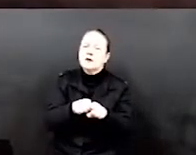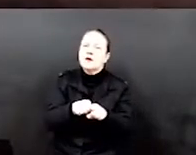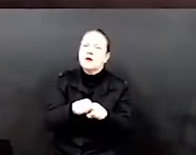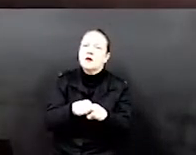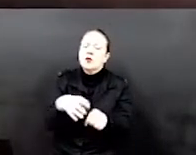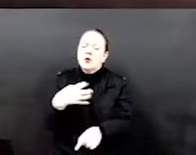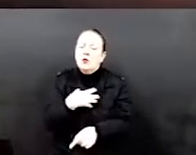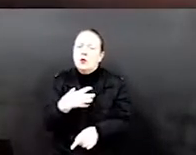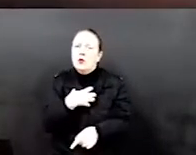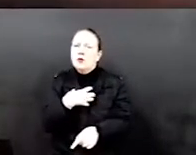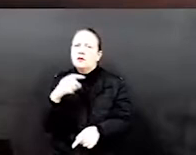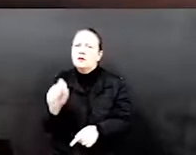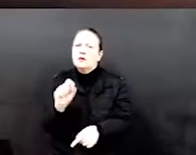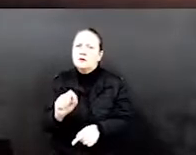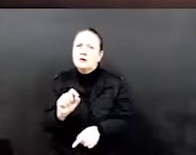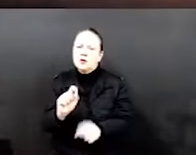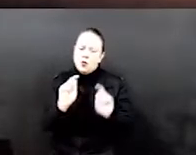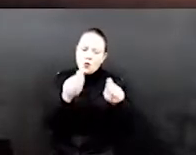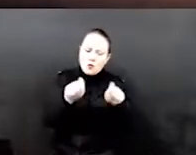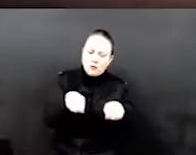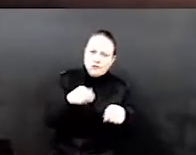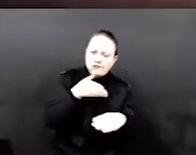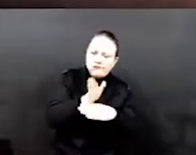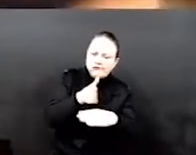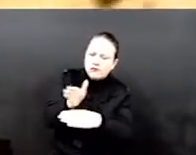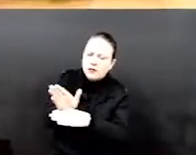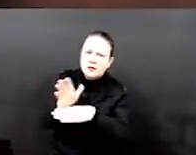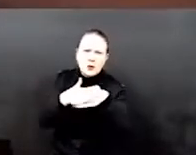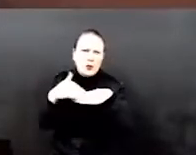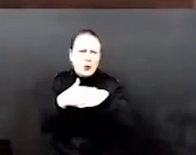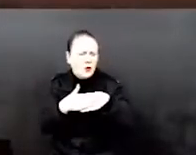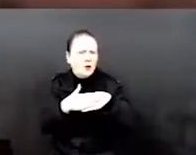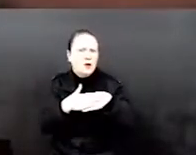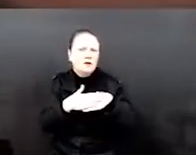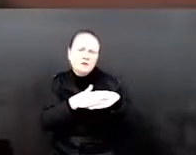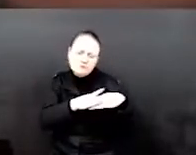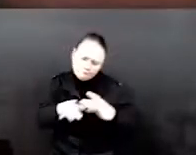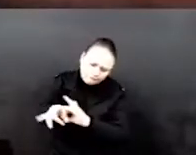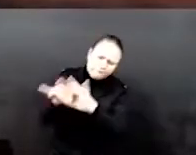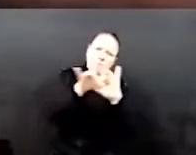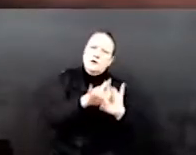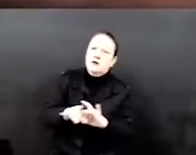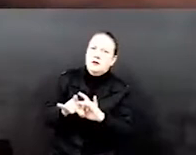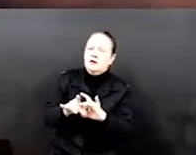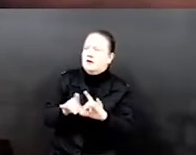ter essa possibilidade generosa de oferecer, né, o lugar que